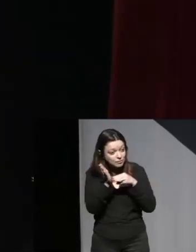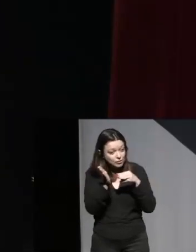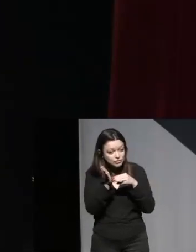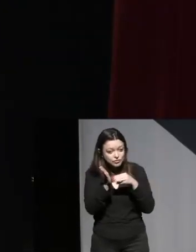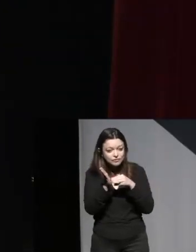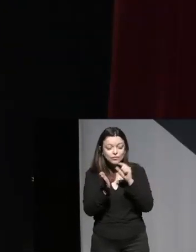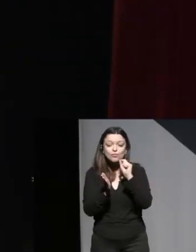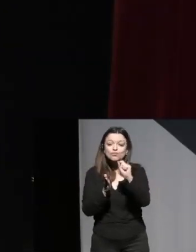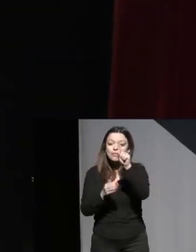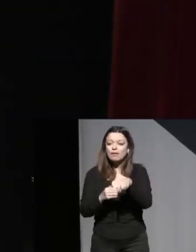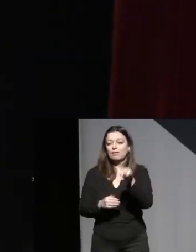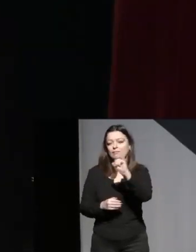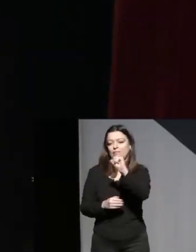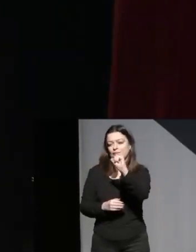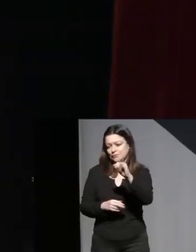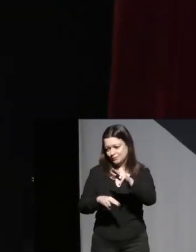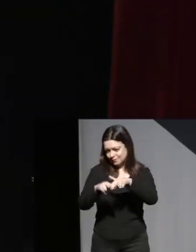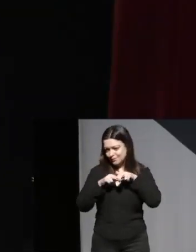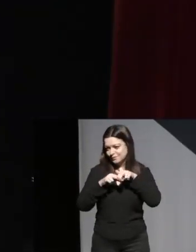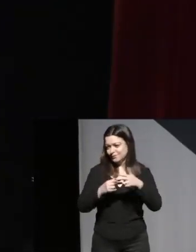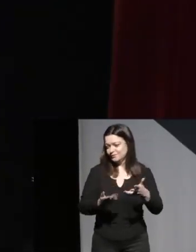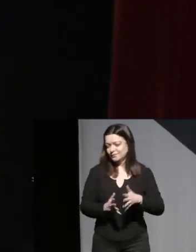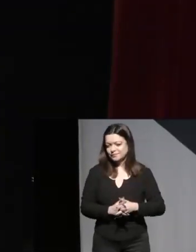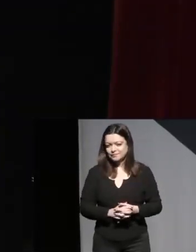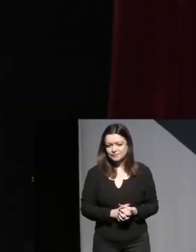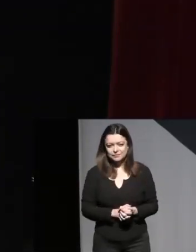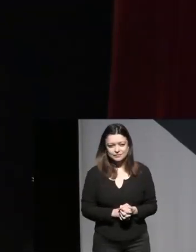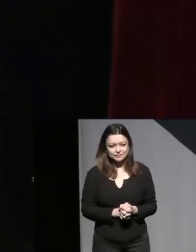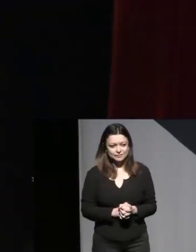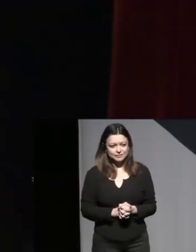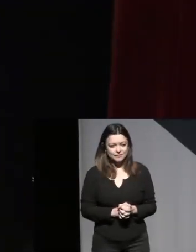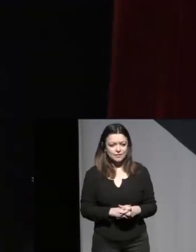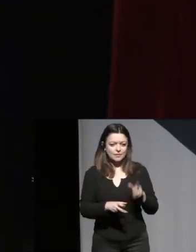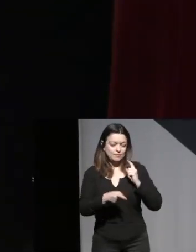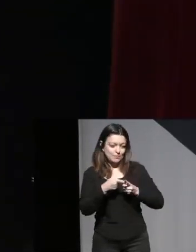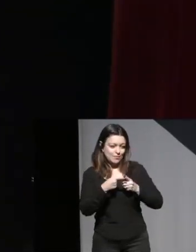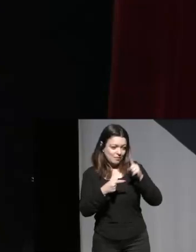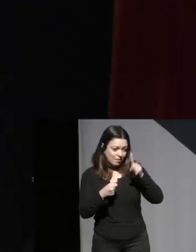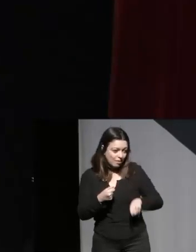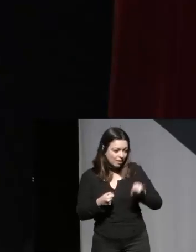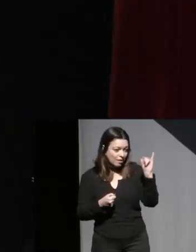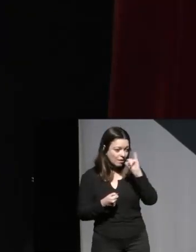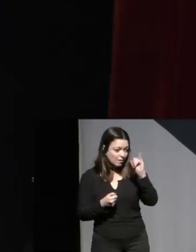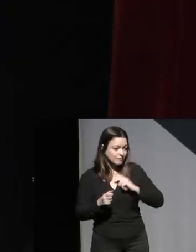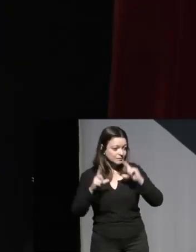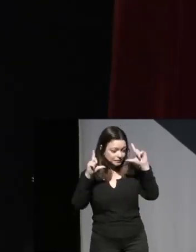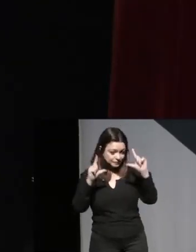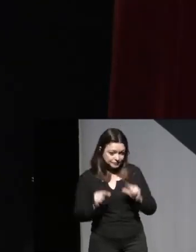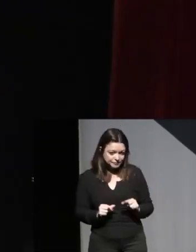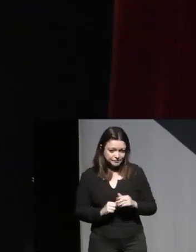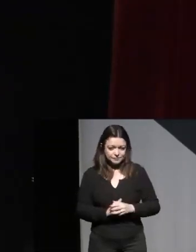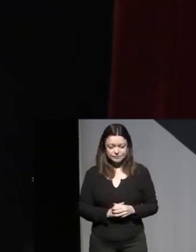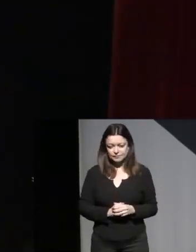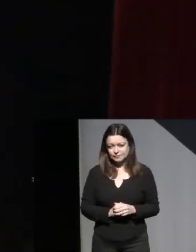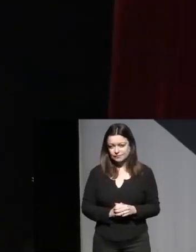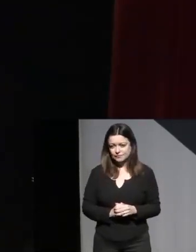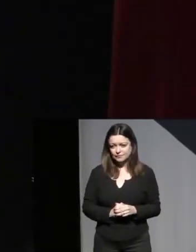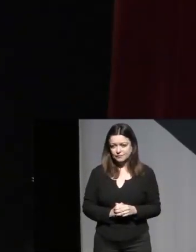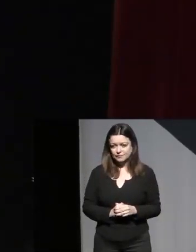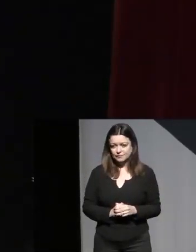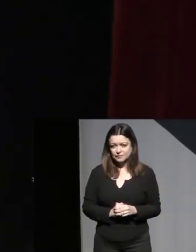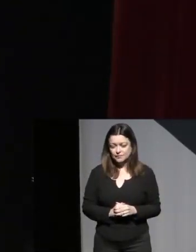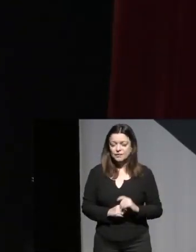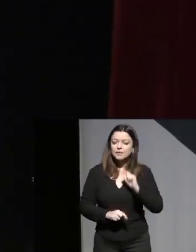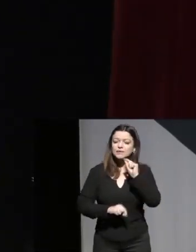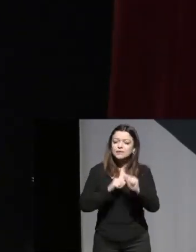as pessoas falavam em relação à tributação, né, porque a tributação seria mais baixa. O fato é que, e agora encaminho para as